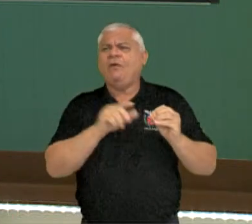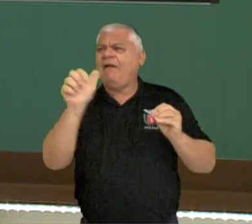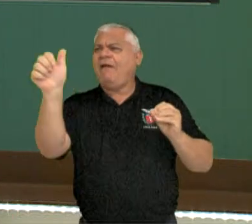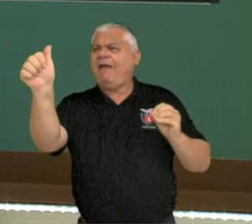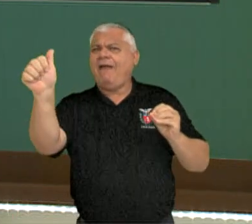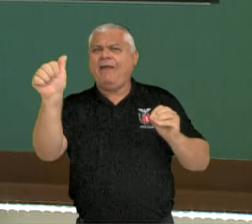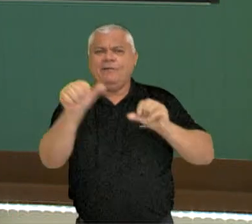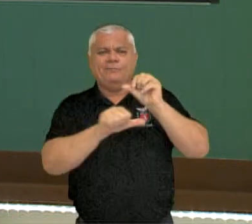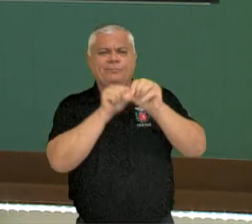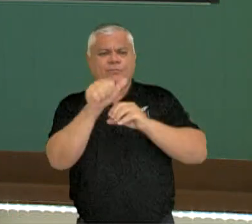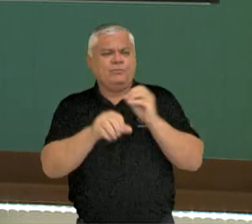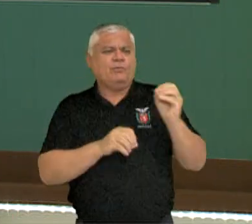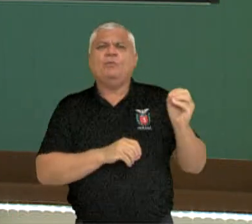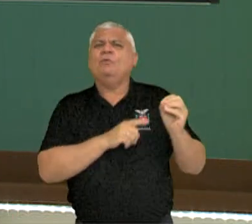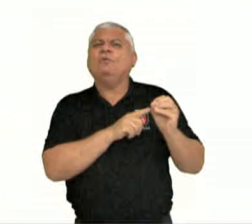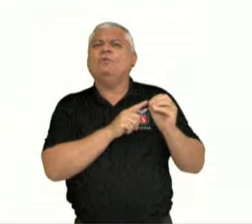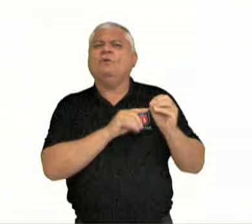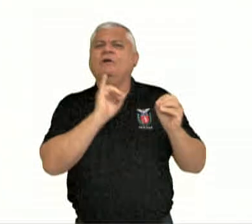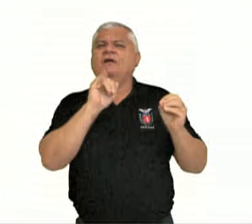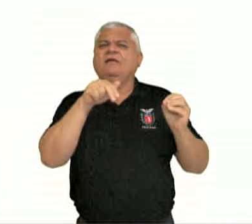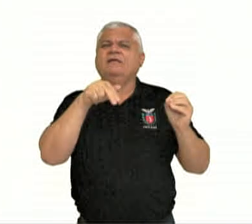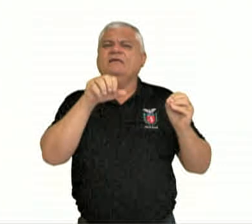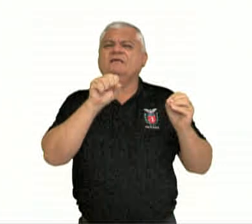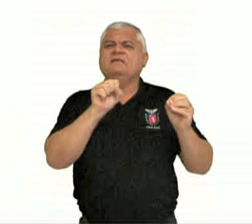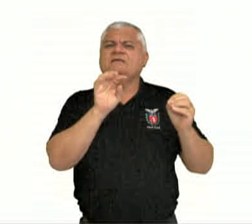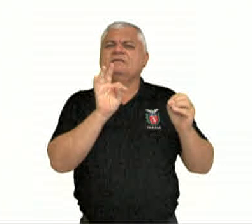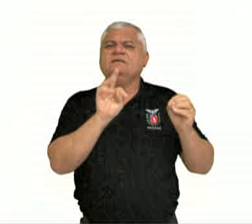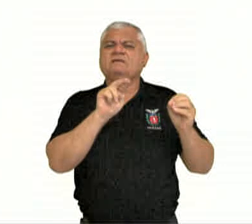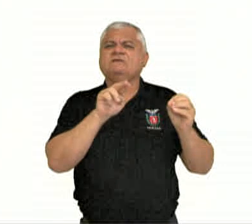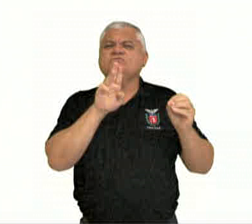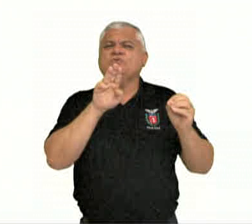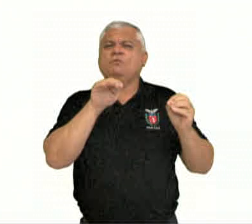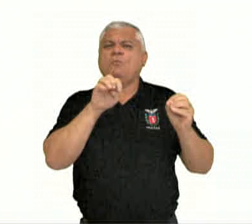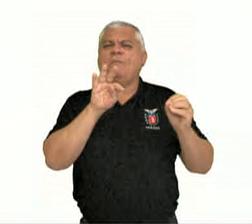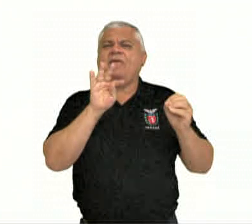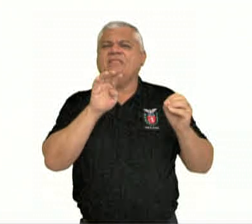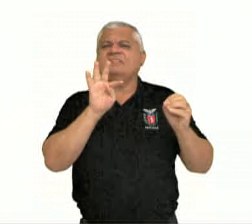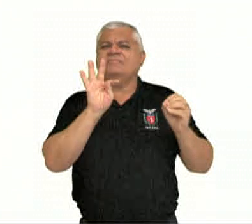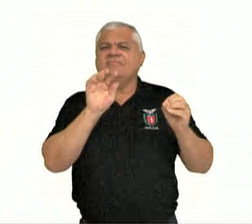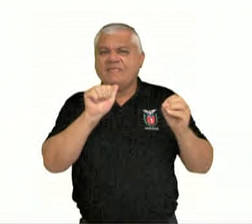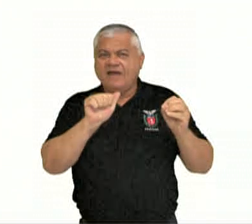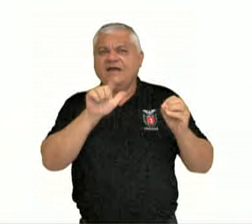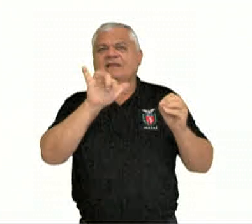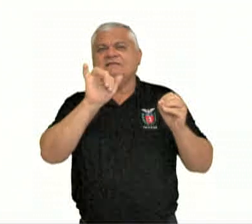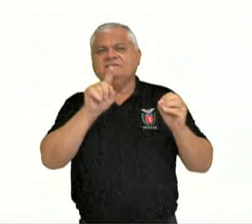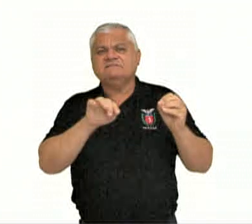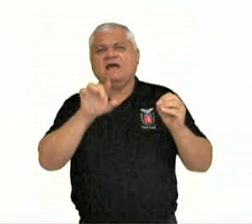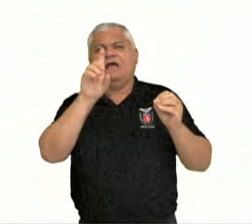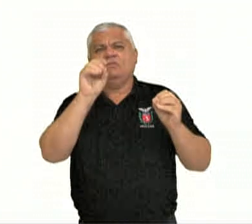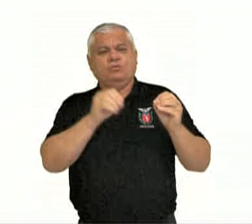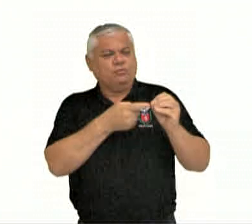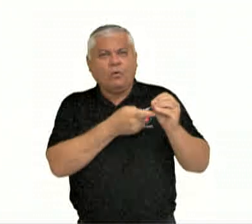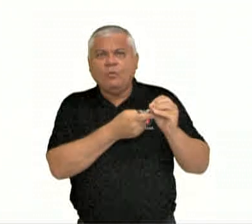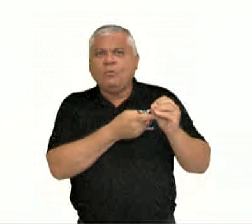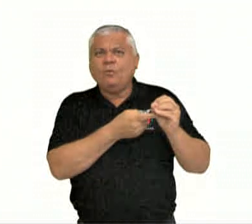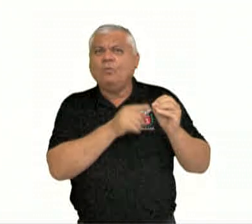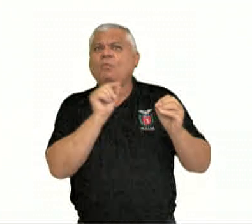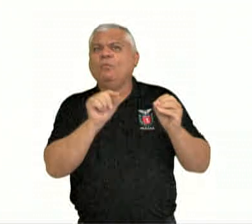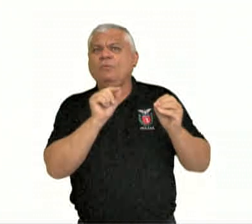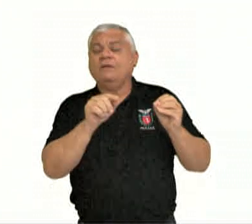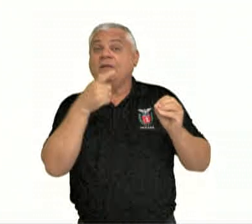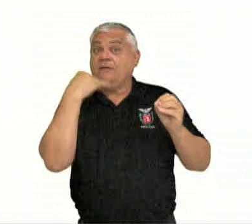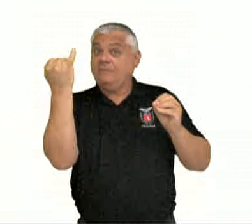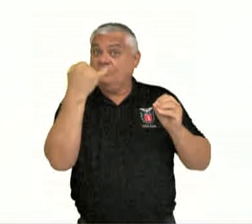o masculino instrumentalizado? Vamos à resposta? É importante uma apresentação curricular